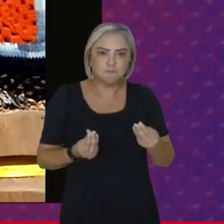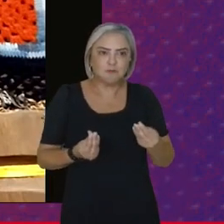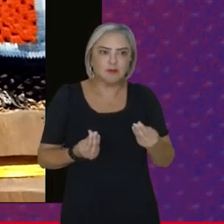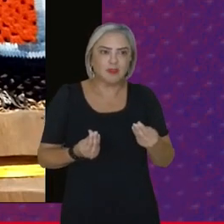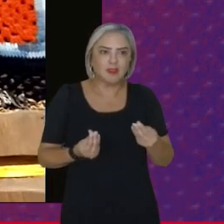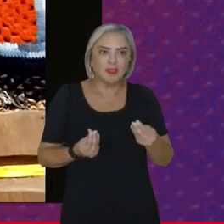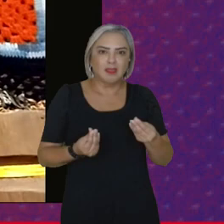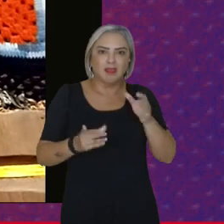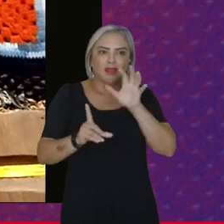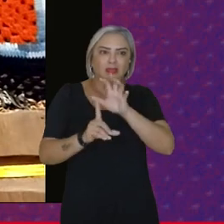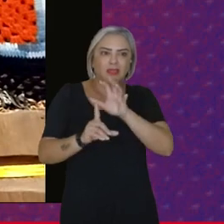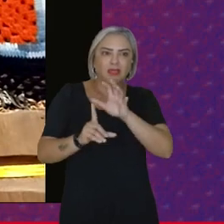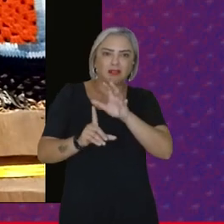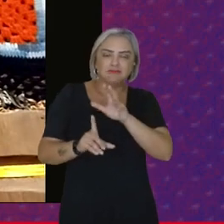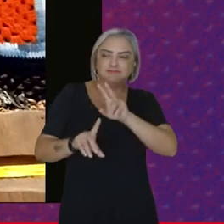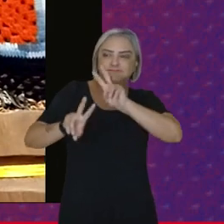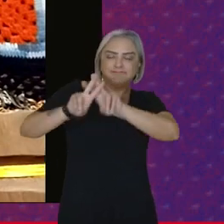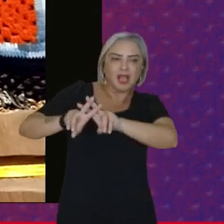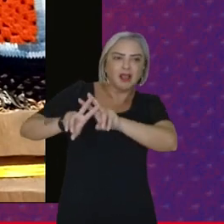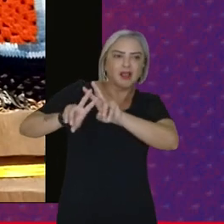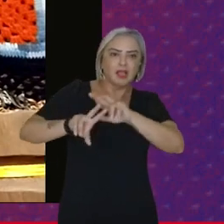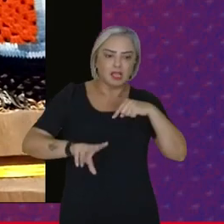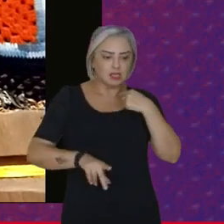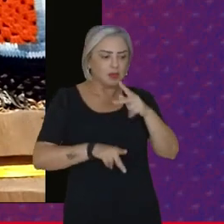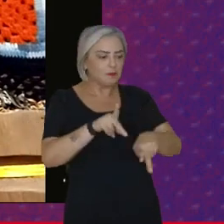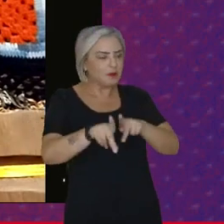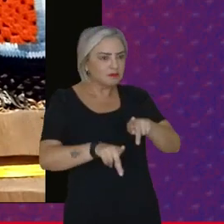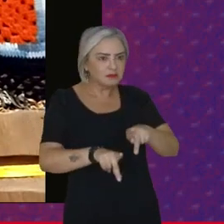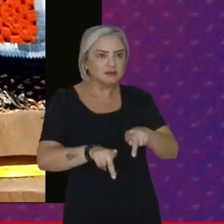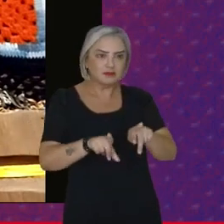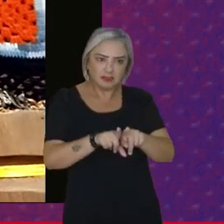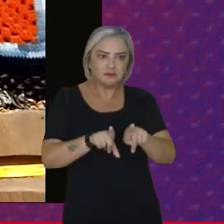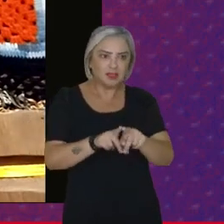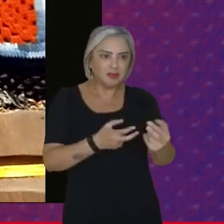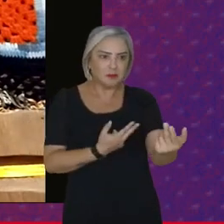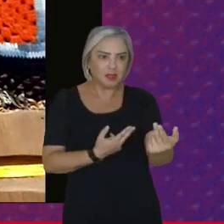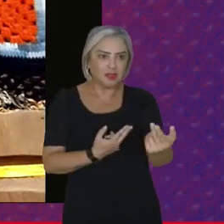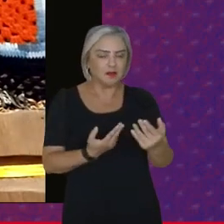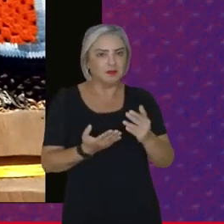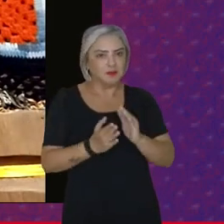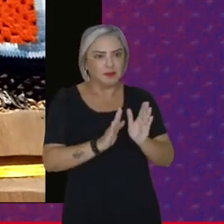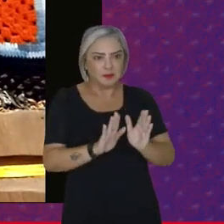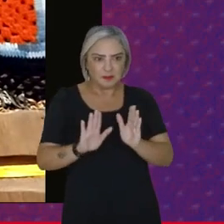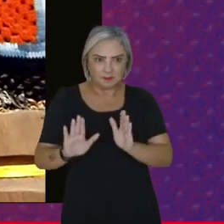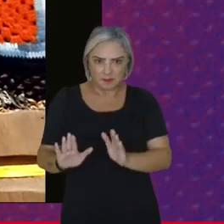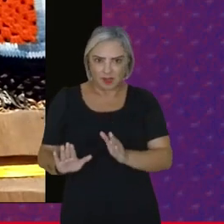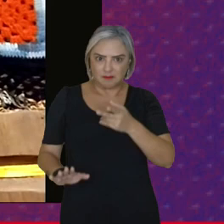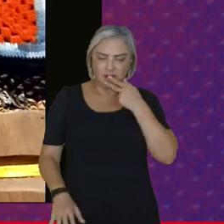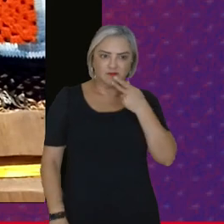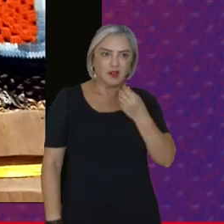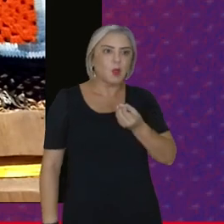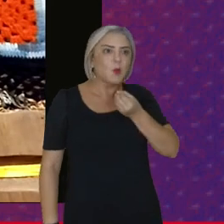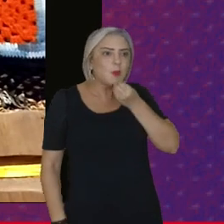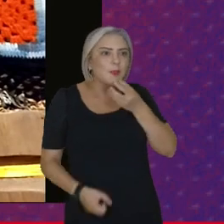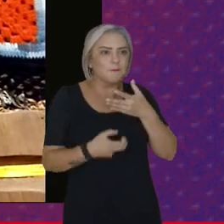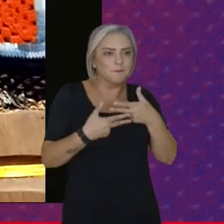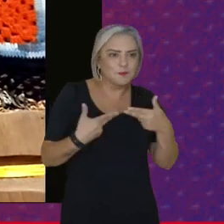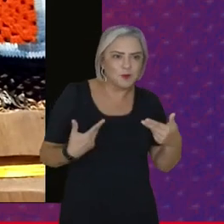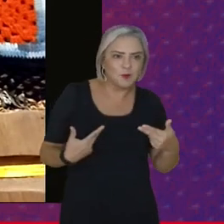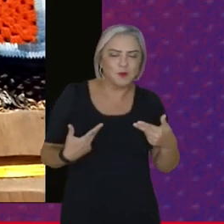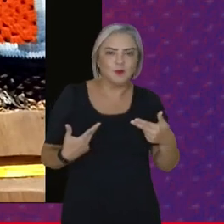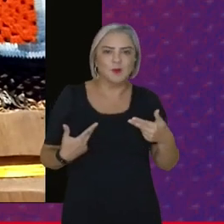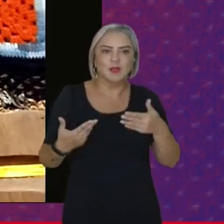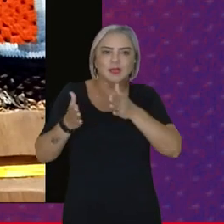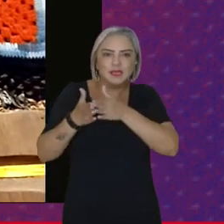sofreu esse golpe terrível, e nós, população, nosso povo também. Mas daí, para falar de coisa boa,